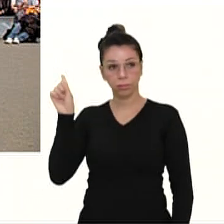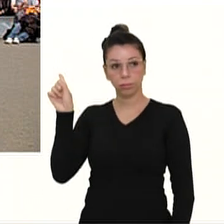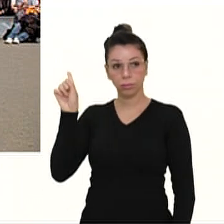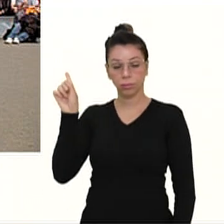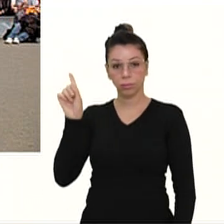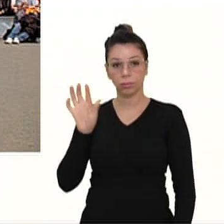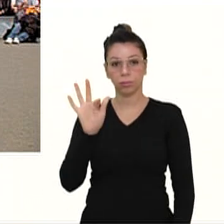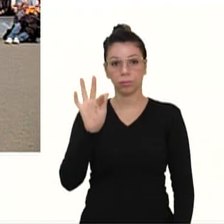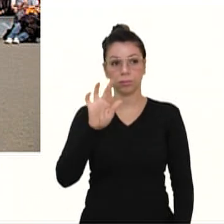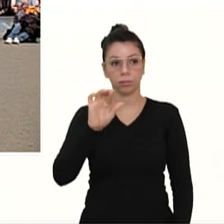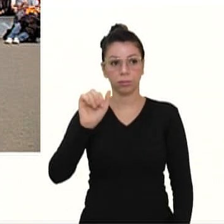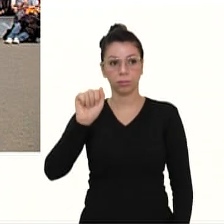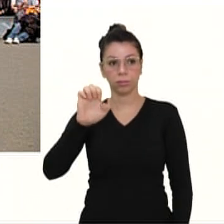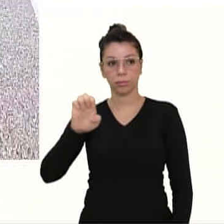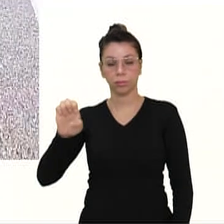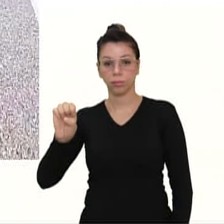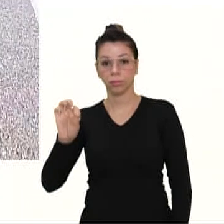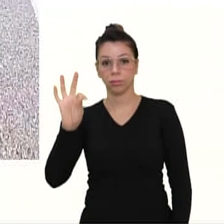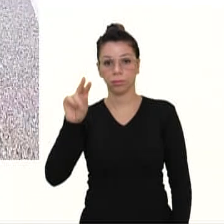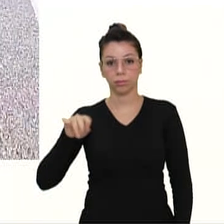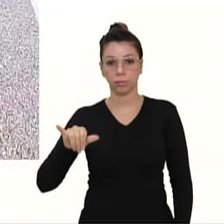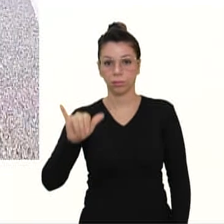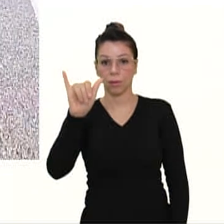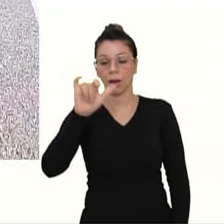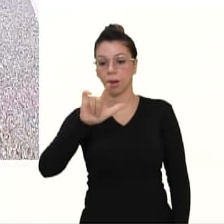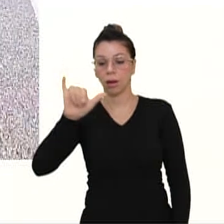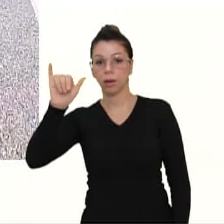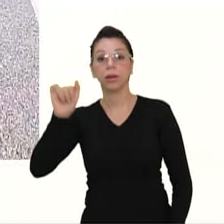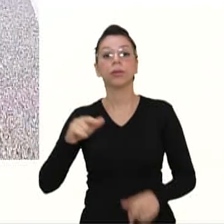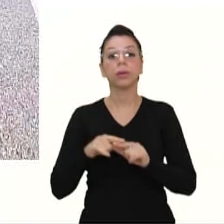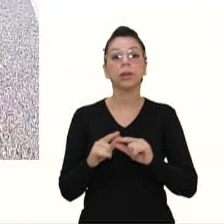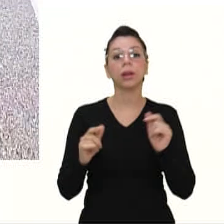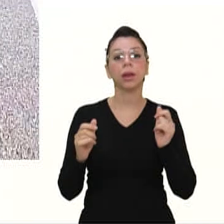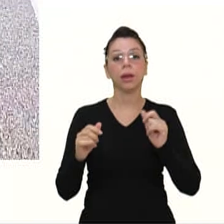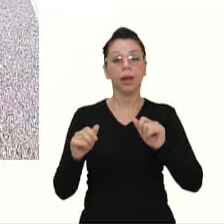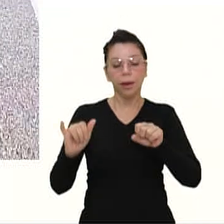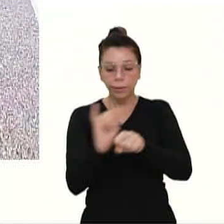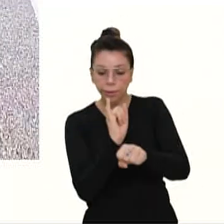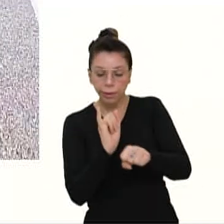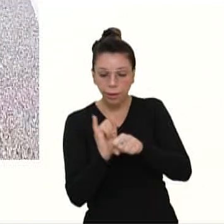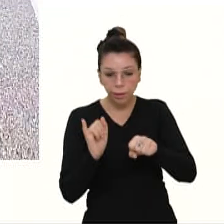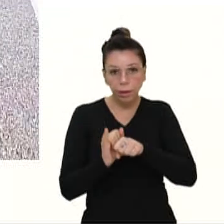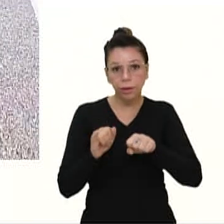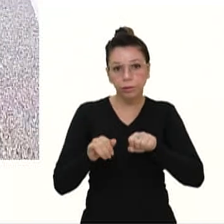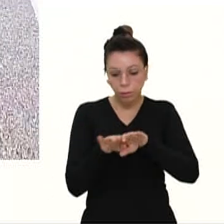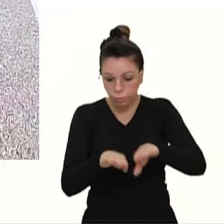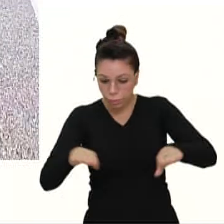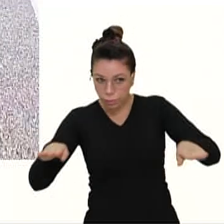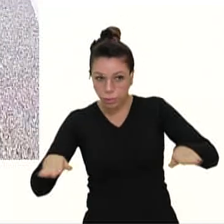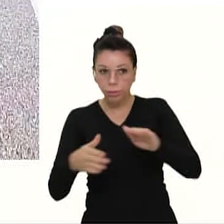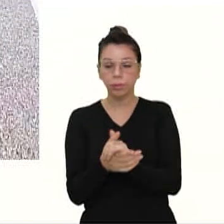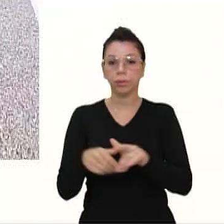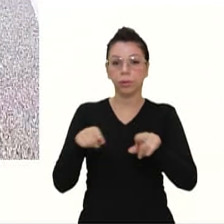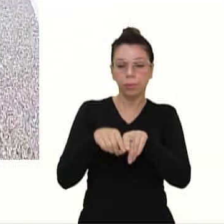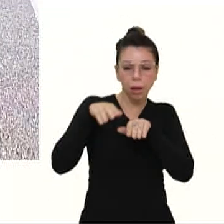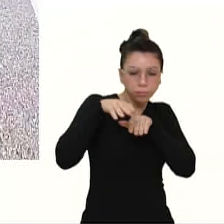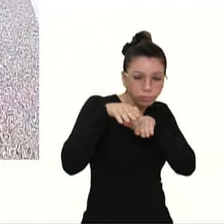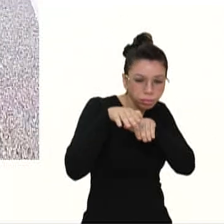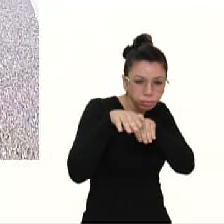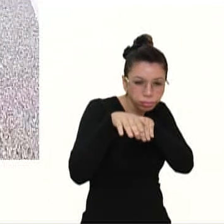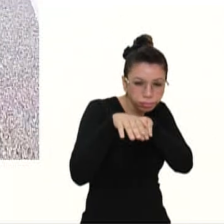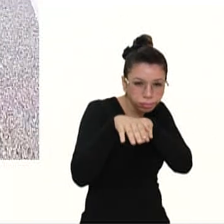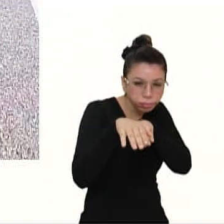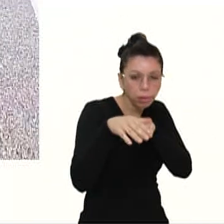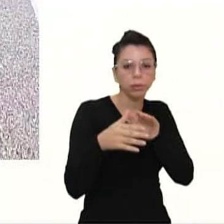manobras feitas no chão. Estudamos o downhill, que que é praticamente descer uma ladeira utilizando